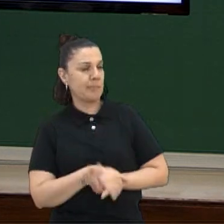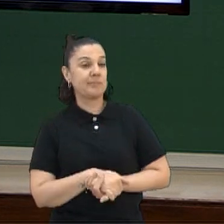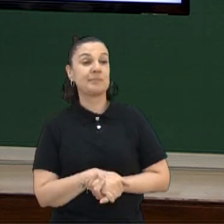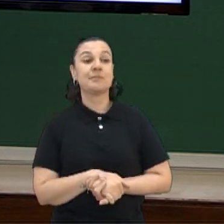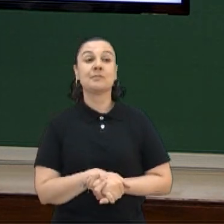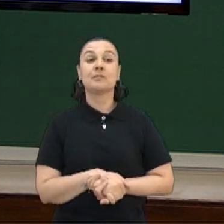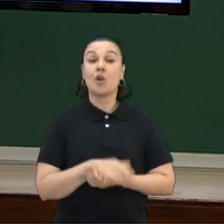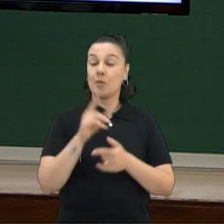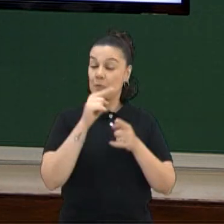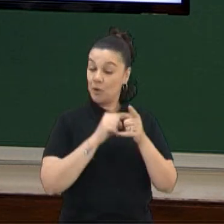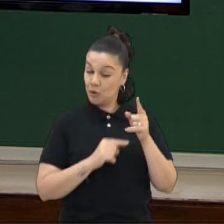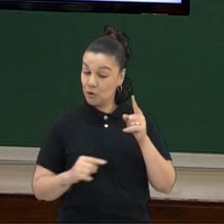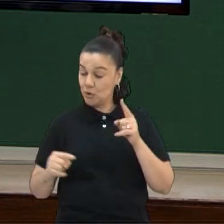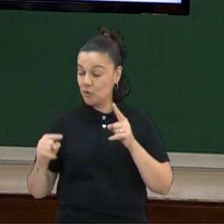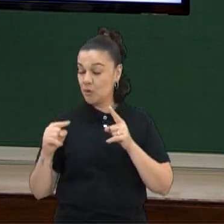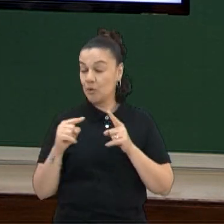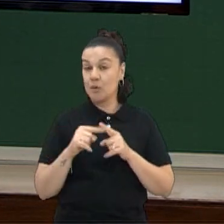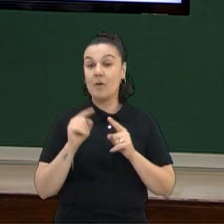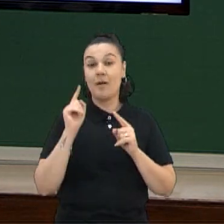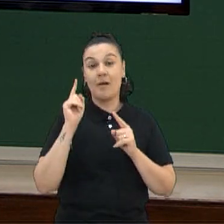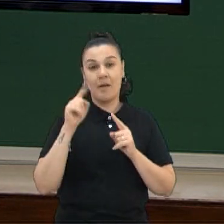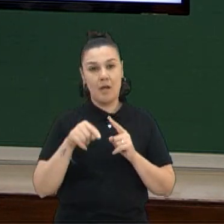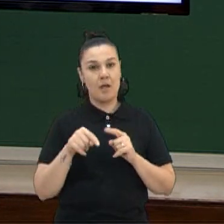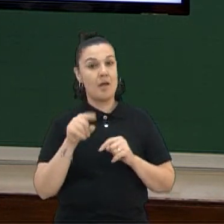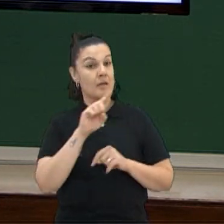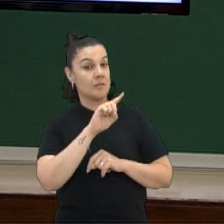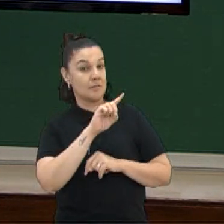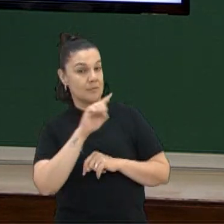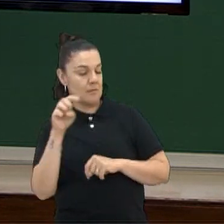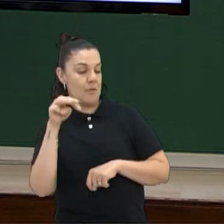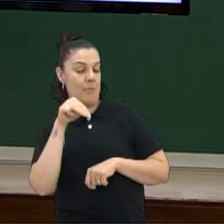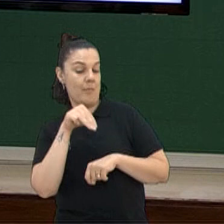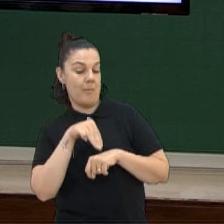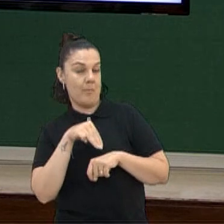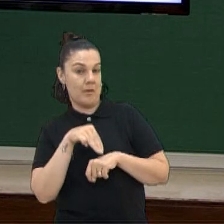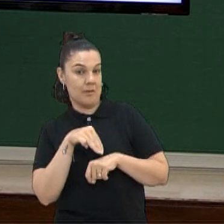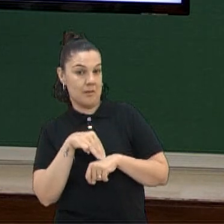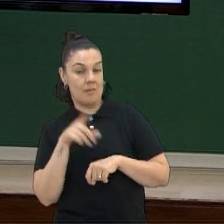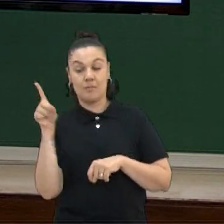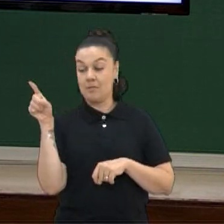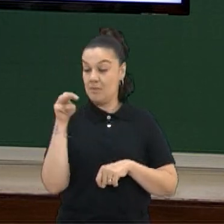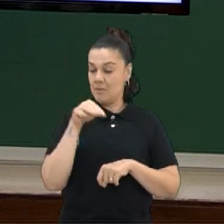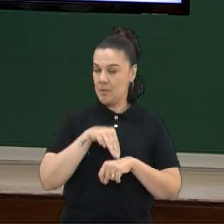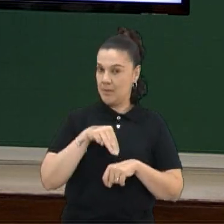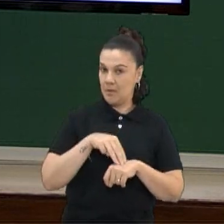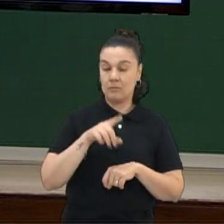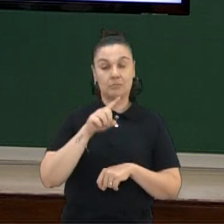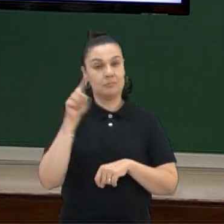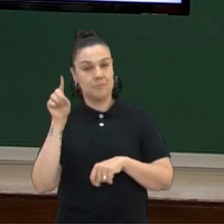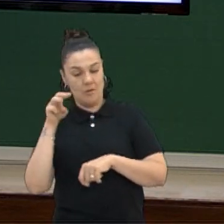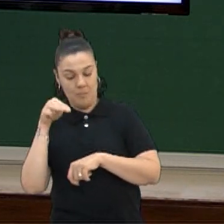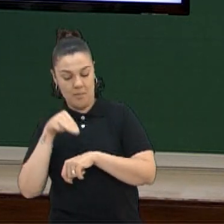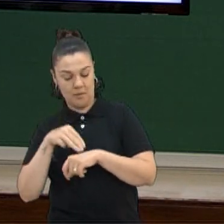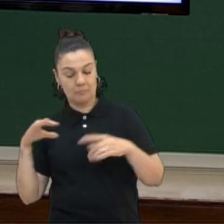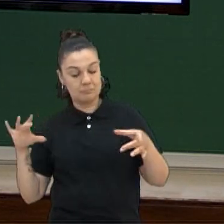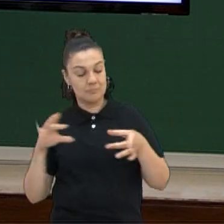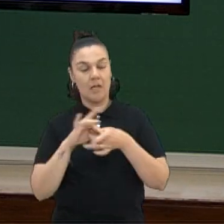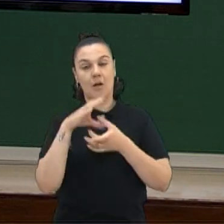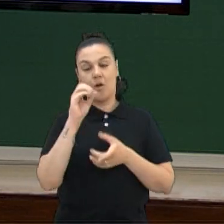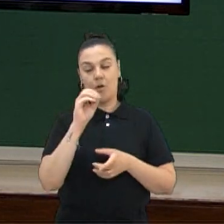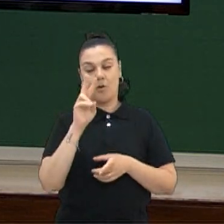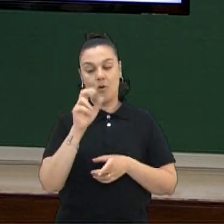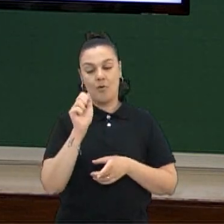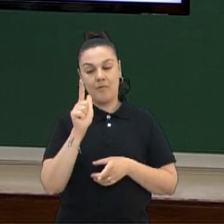covalentes? Porque todos esses elementos são não metais. Então, não metal, ligação